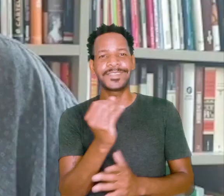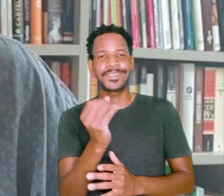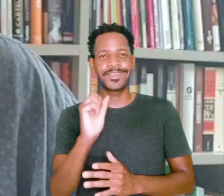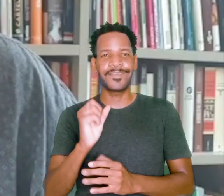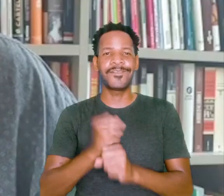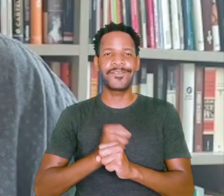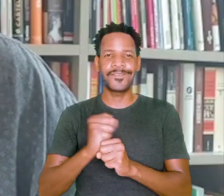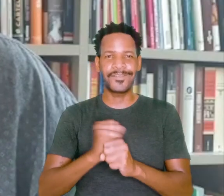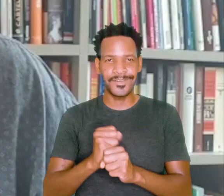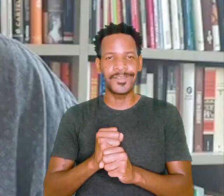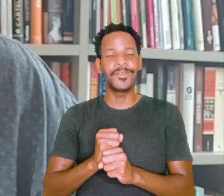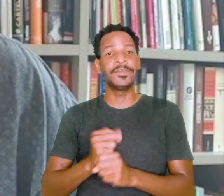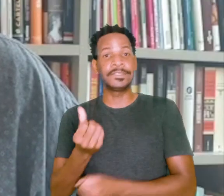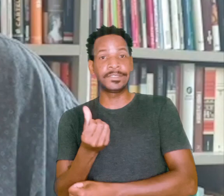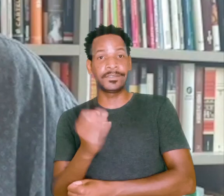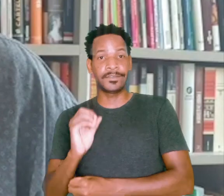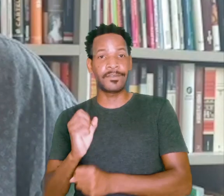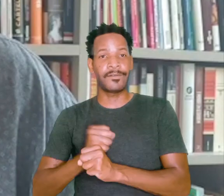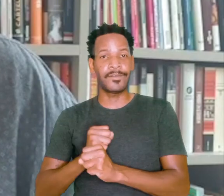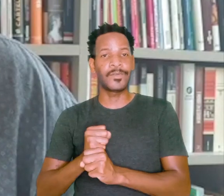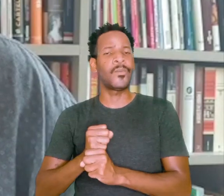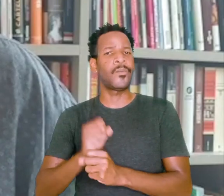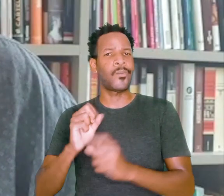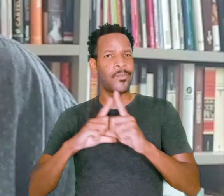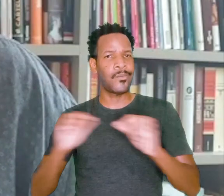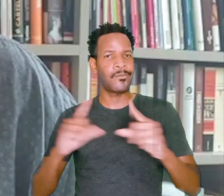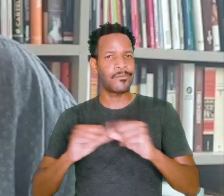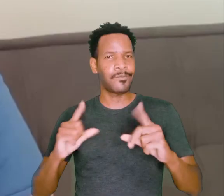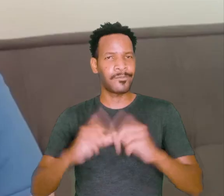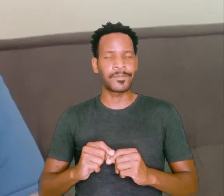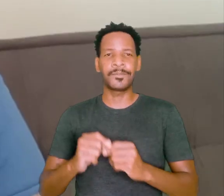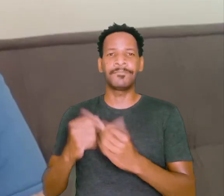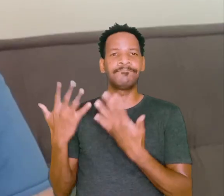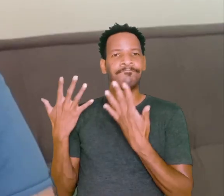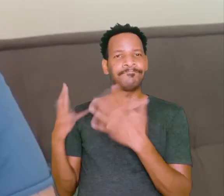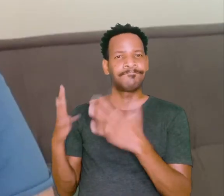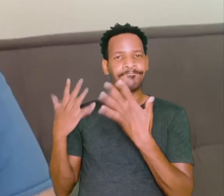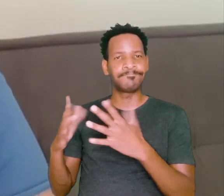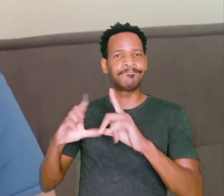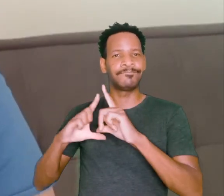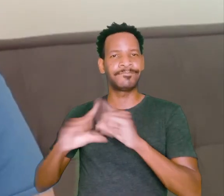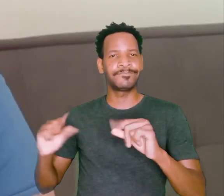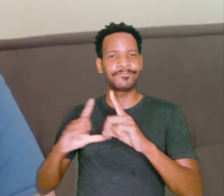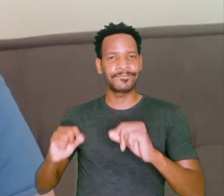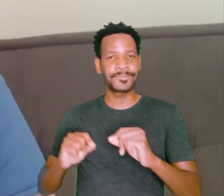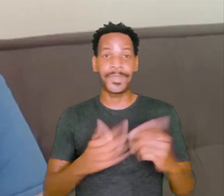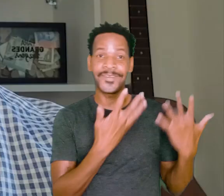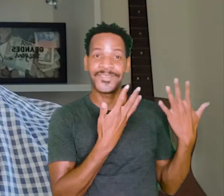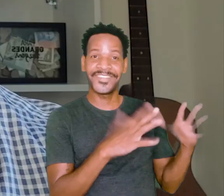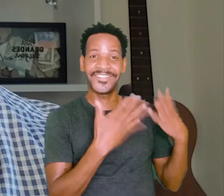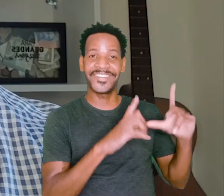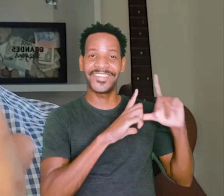UFJF. 60 anos, UFJF, muito a comemorar. Parabéns, Universidade Federal de Juiz de